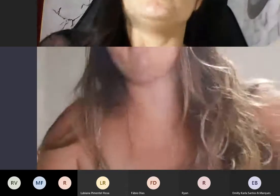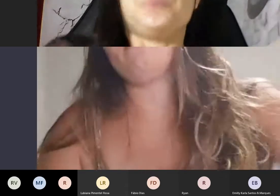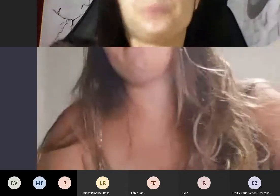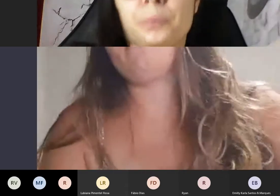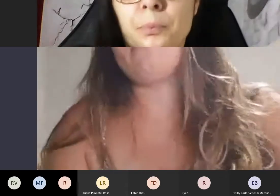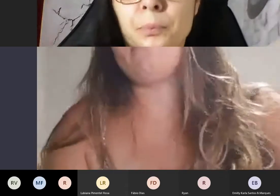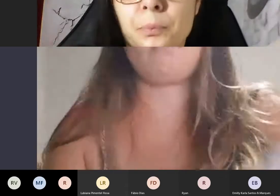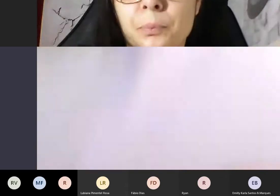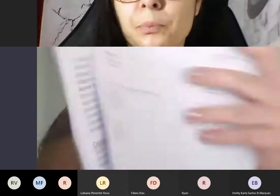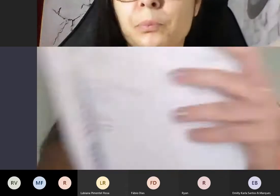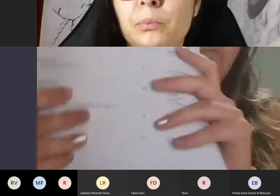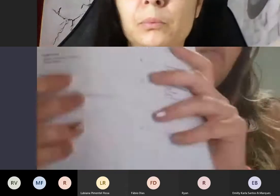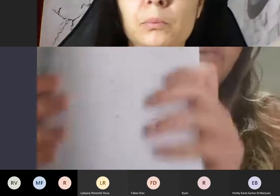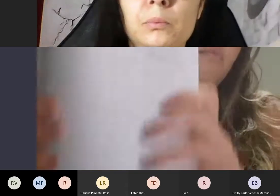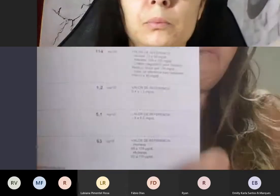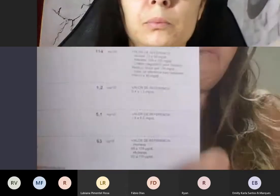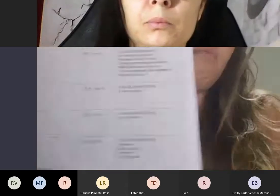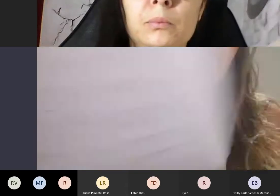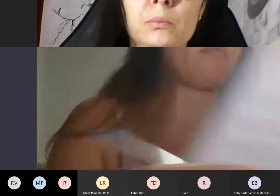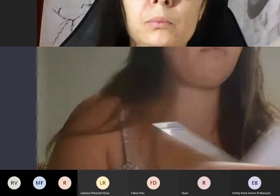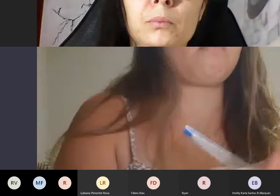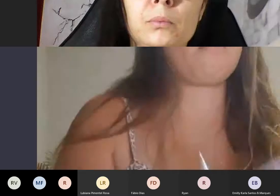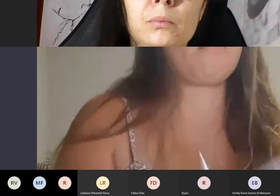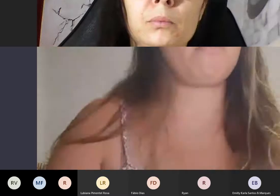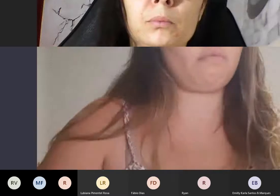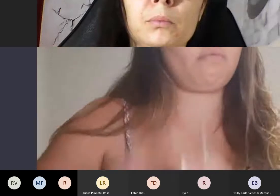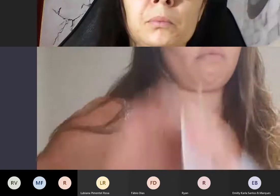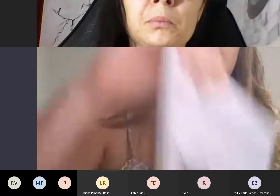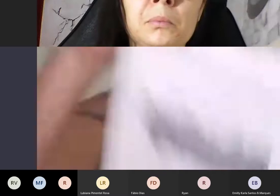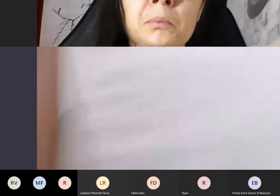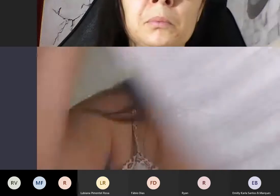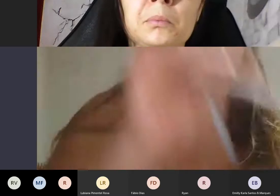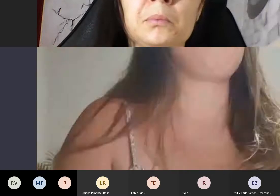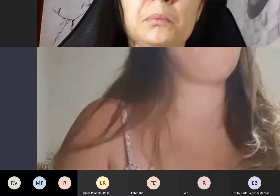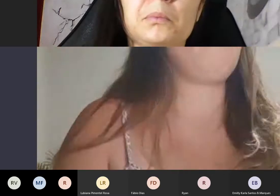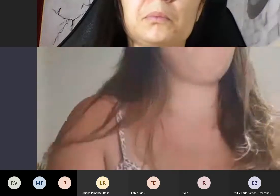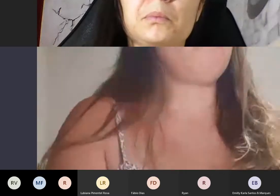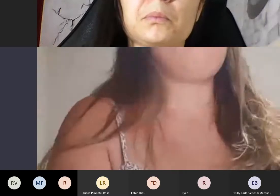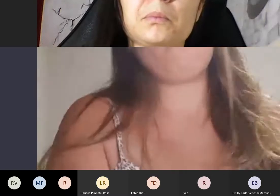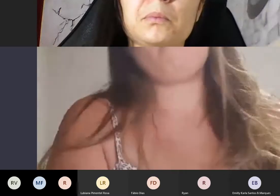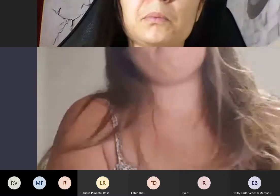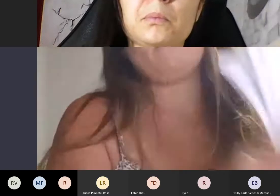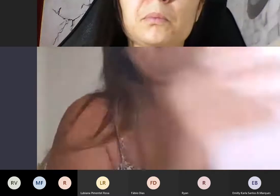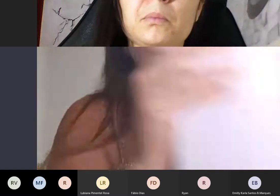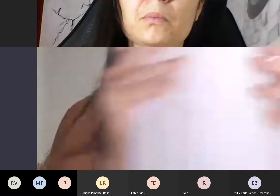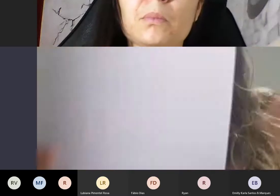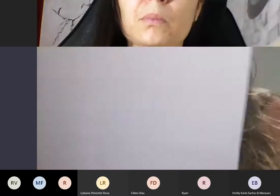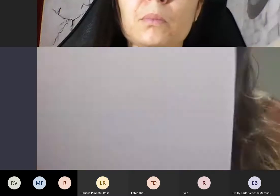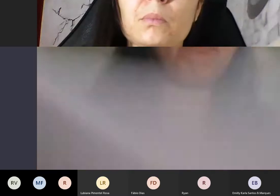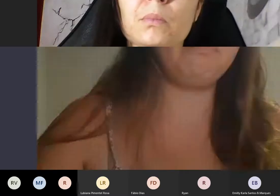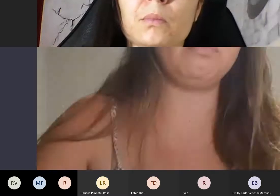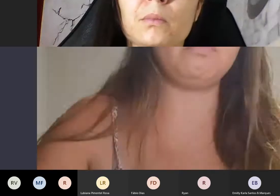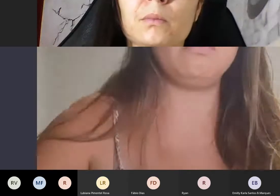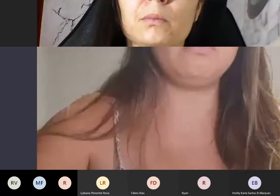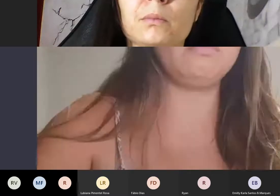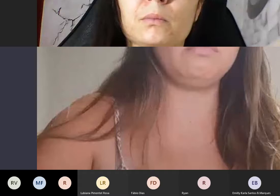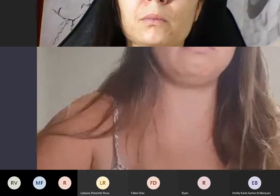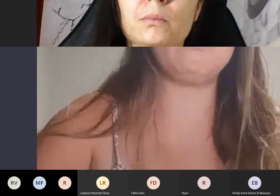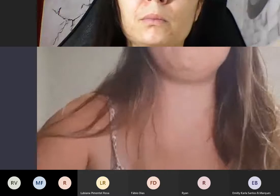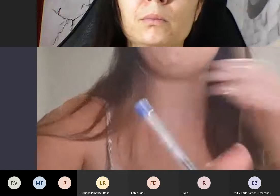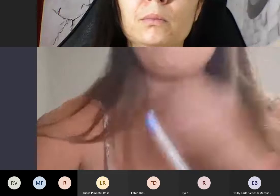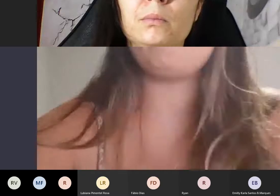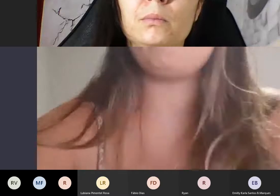ou podem me acionar no WhatsApp, porque meu celular está aqui do meu lado, ok? Então, não deixem de me avisar